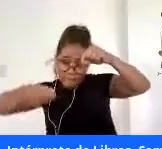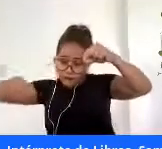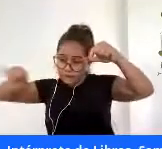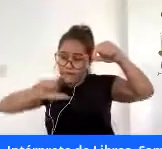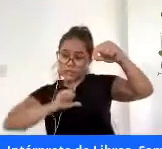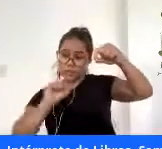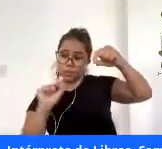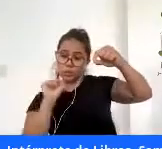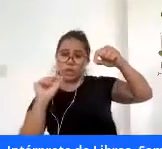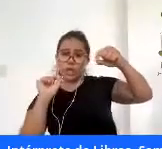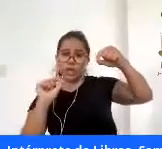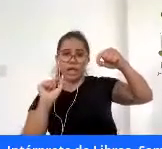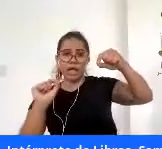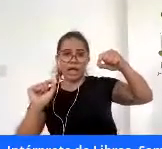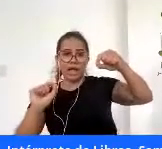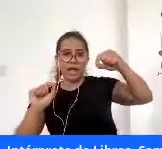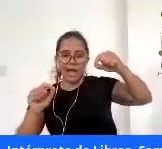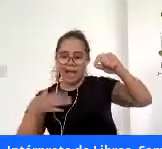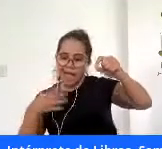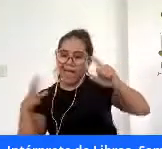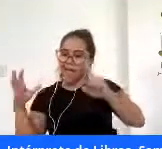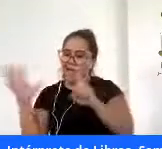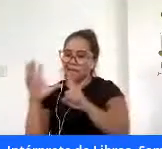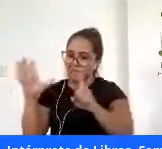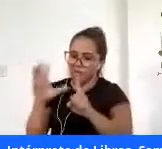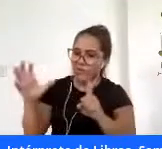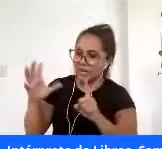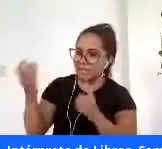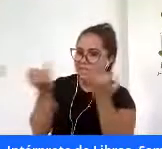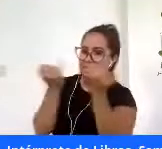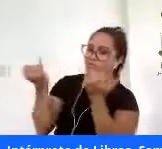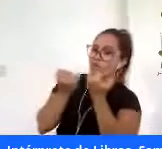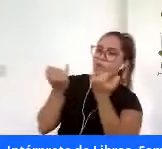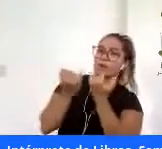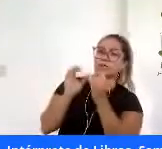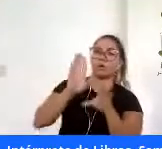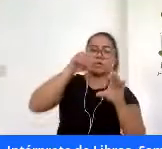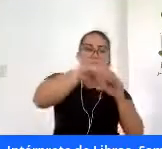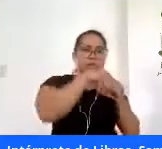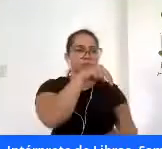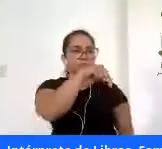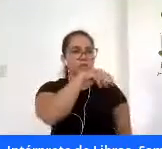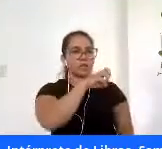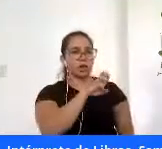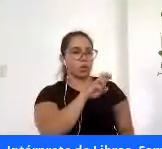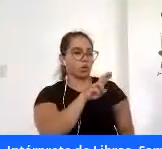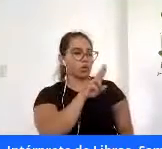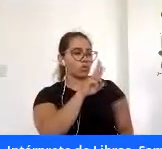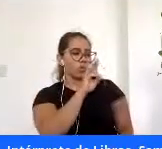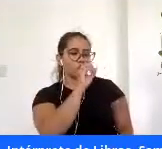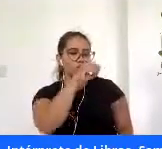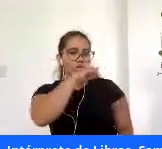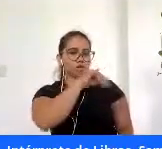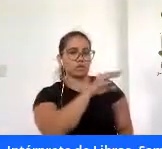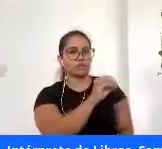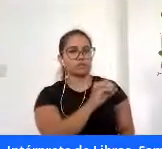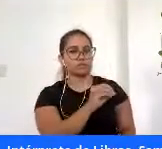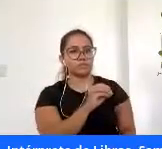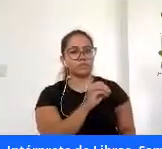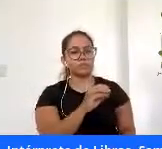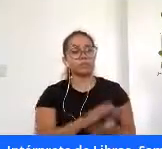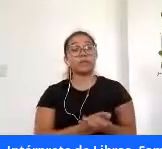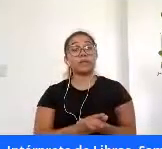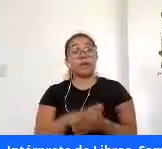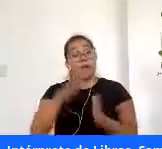condução da informação através do neurônio. E justamente essa região aqui seria a região chamada